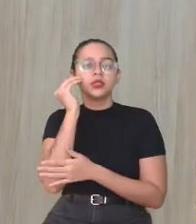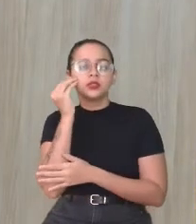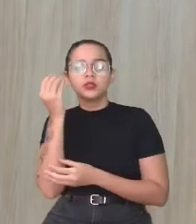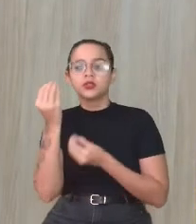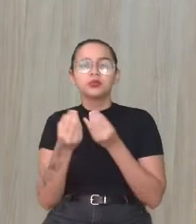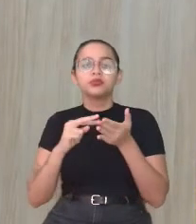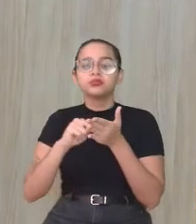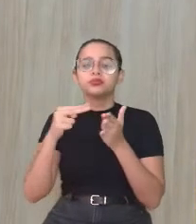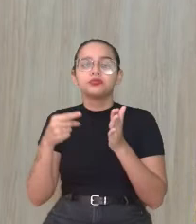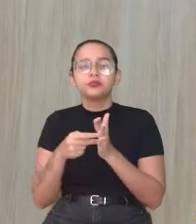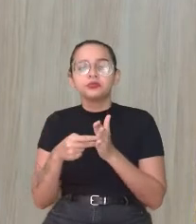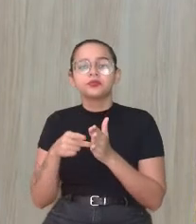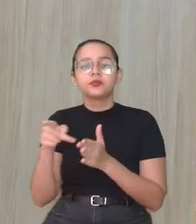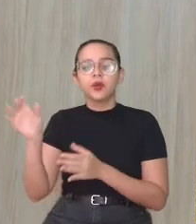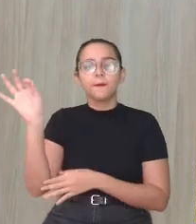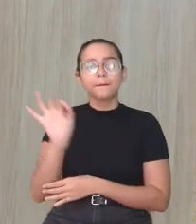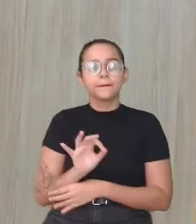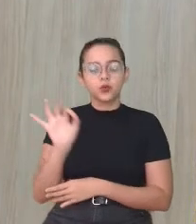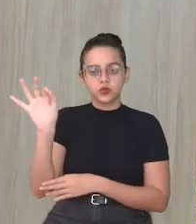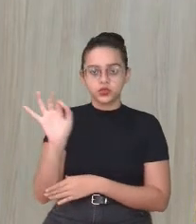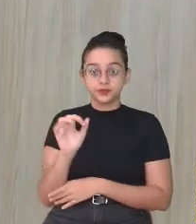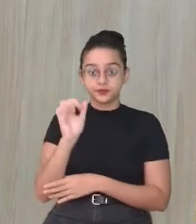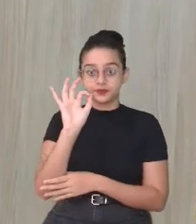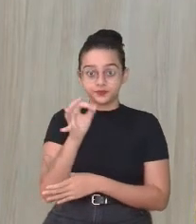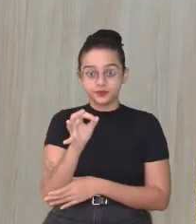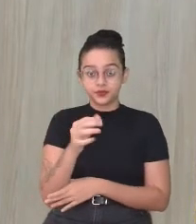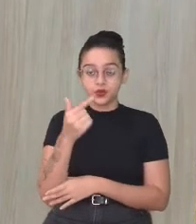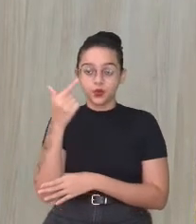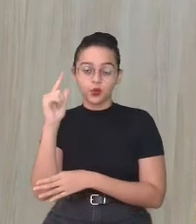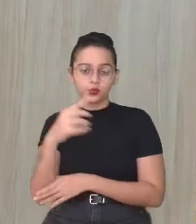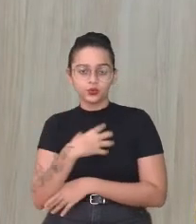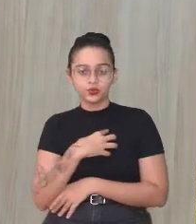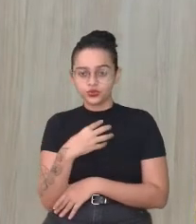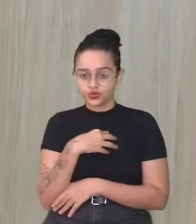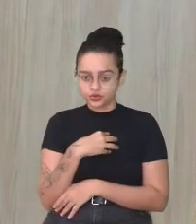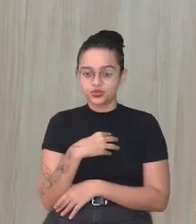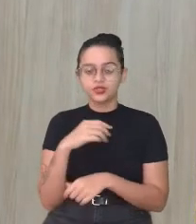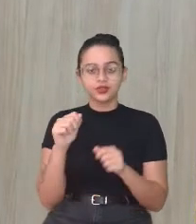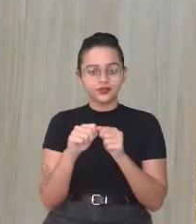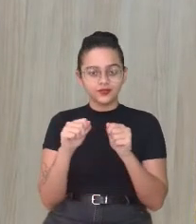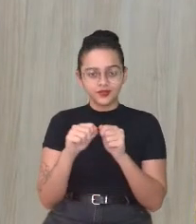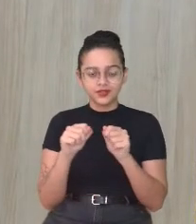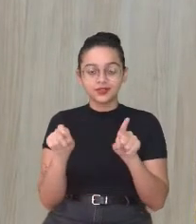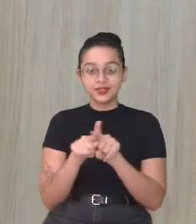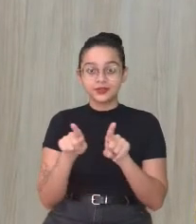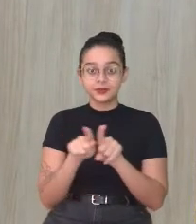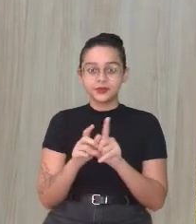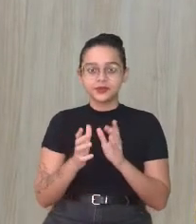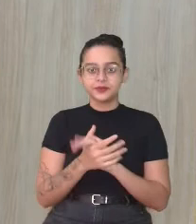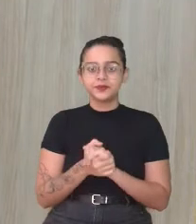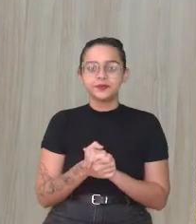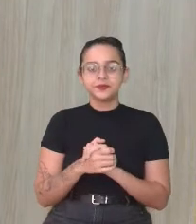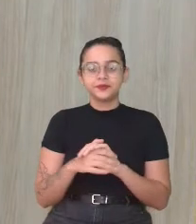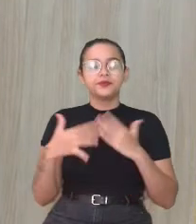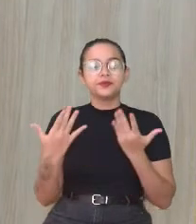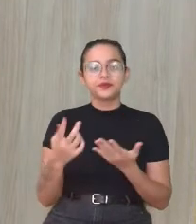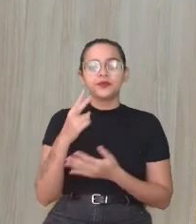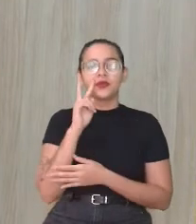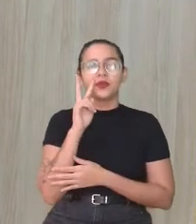o significado da porcentagem, tá certo? Uma outra maneira de fazer também. Então, veja o que é que a